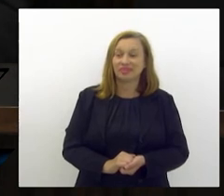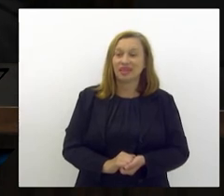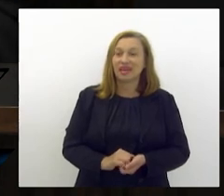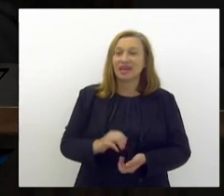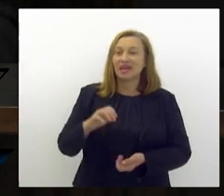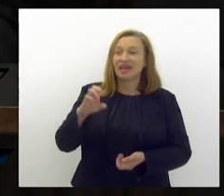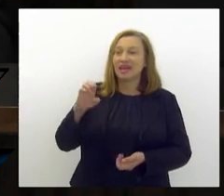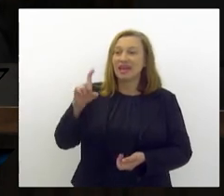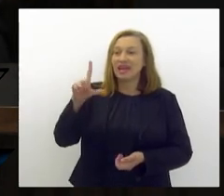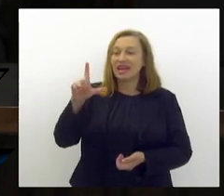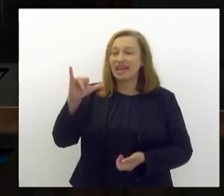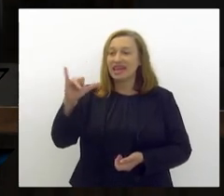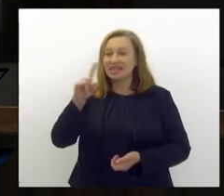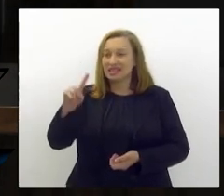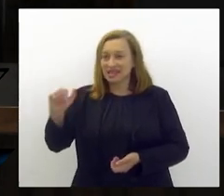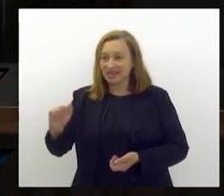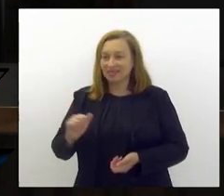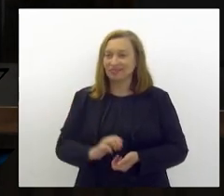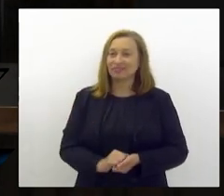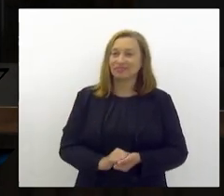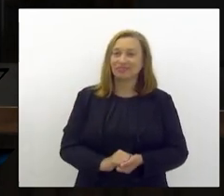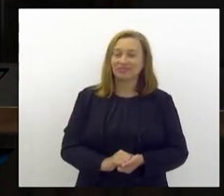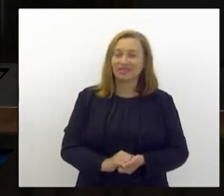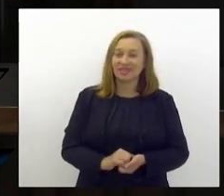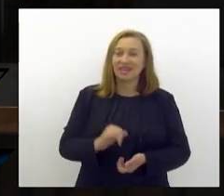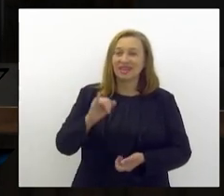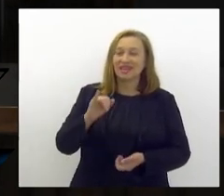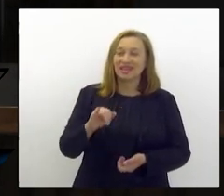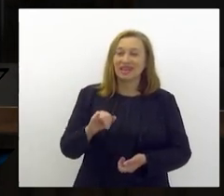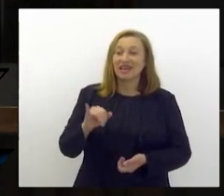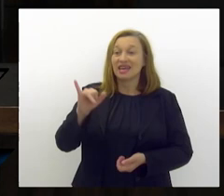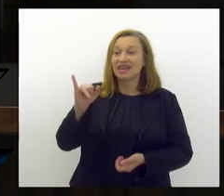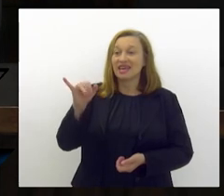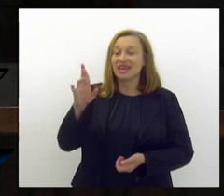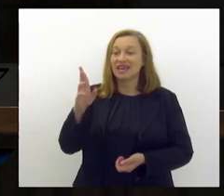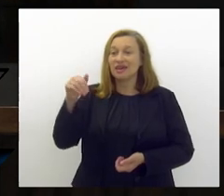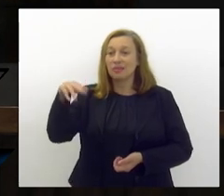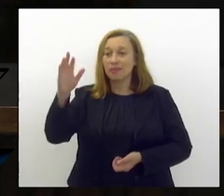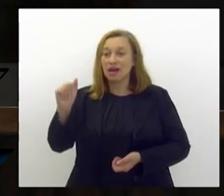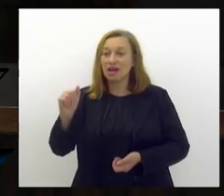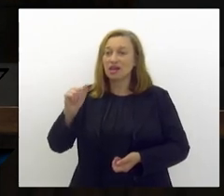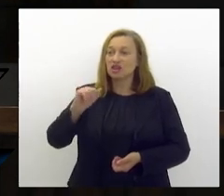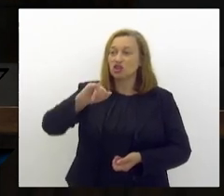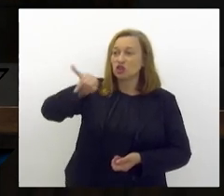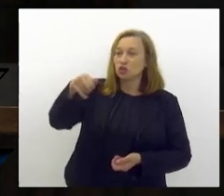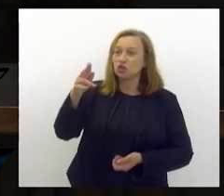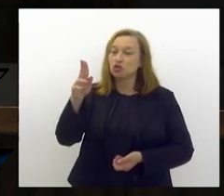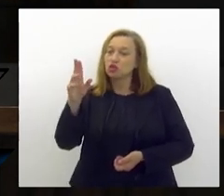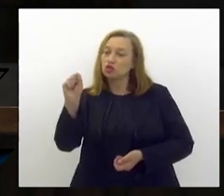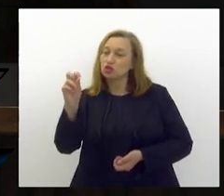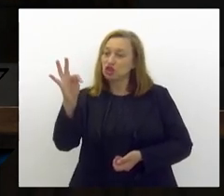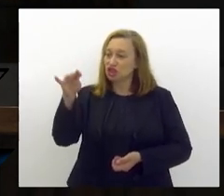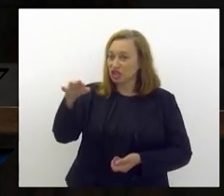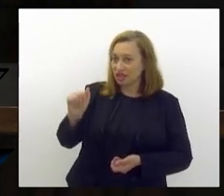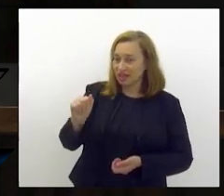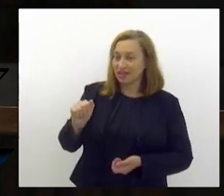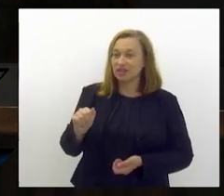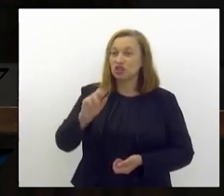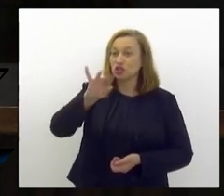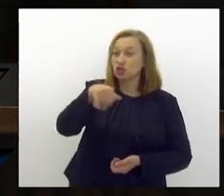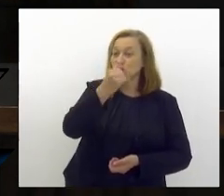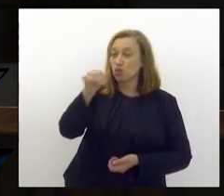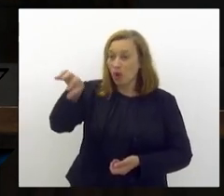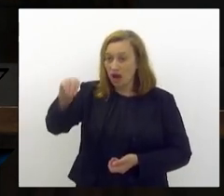Elisa Maria Ferreira, Irmã Justina Miranda Pompemaier, João Elvésio